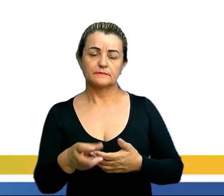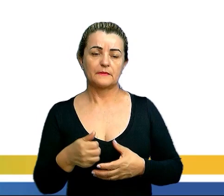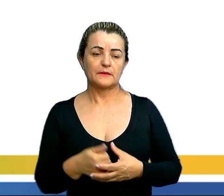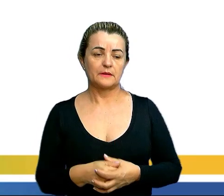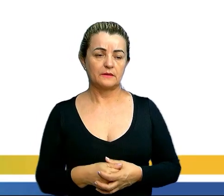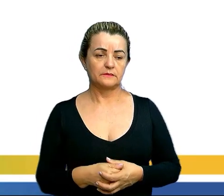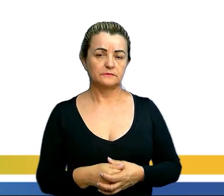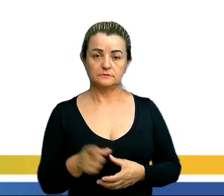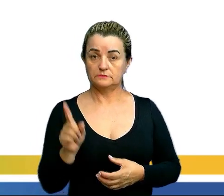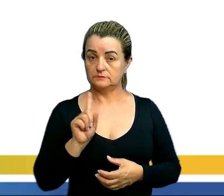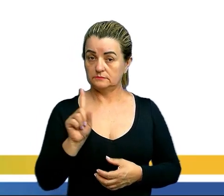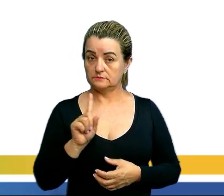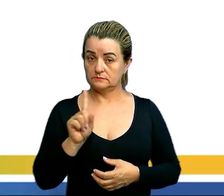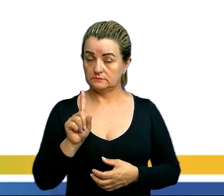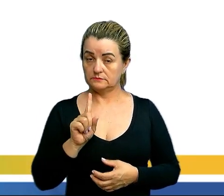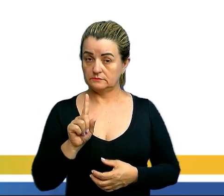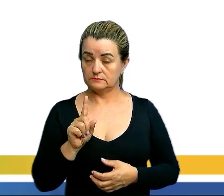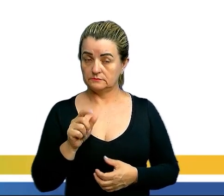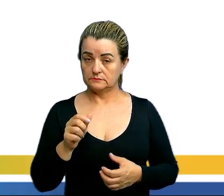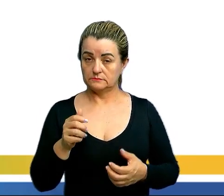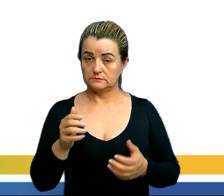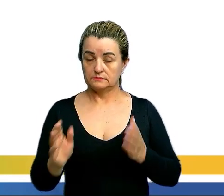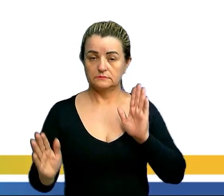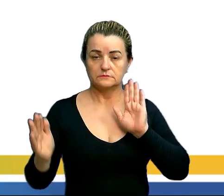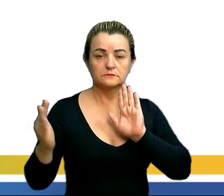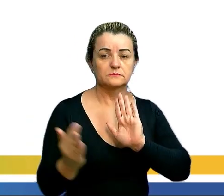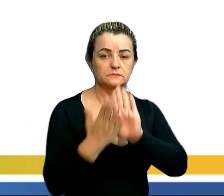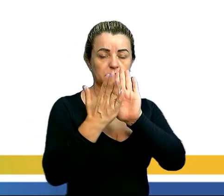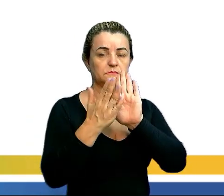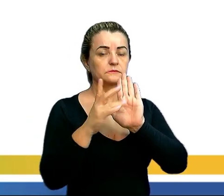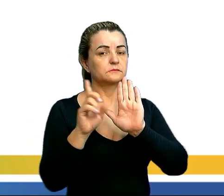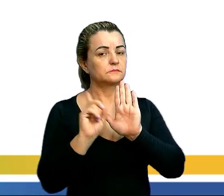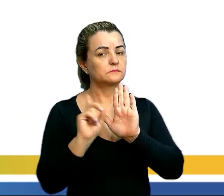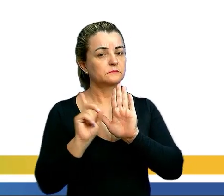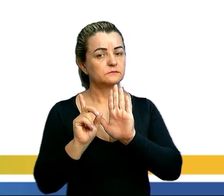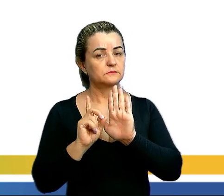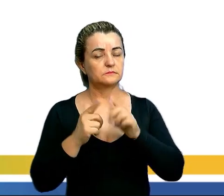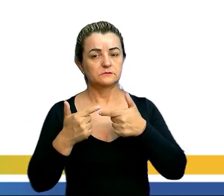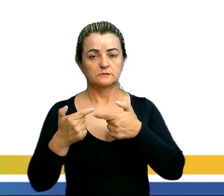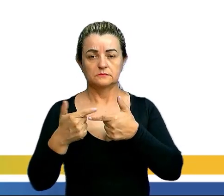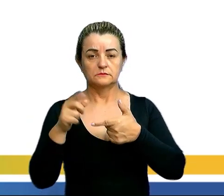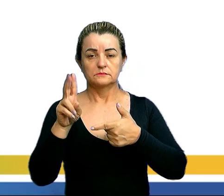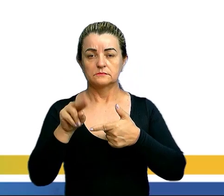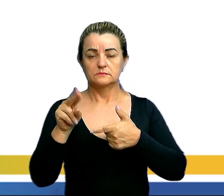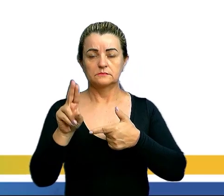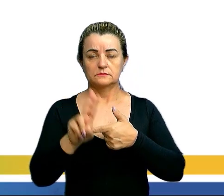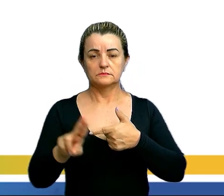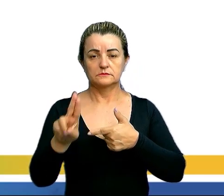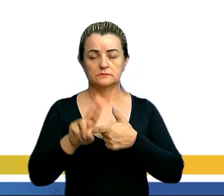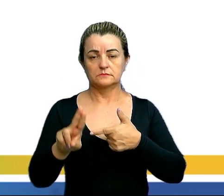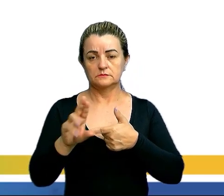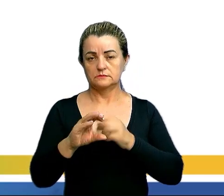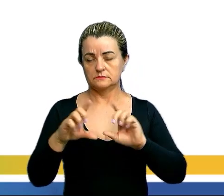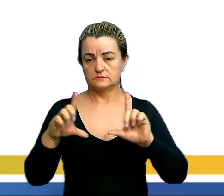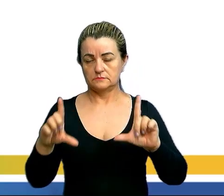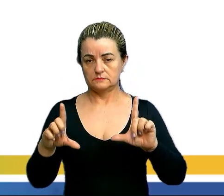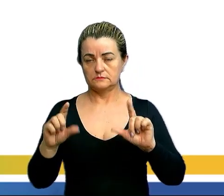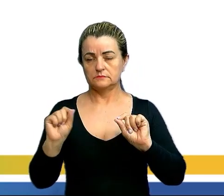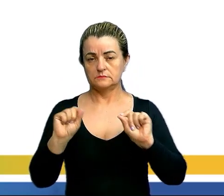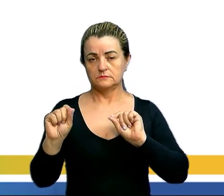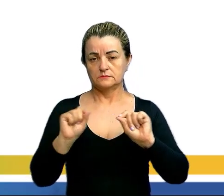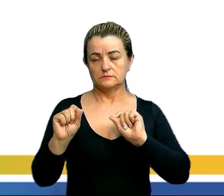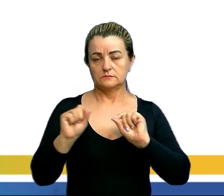armamentista, não foi esse o seu grande impacto. As armas nucleares nunca foram usadas. Muito mais óbvias foram